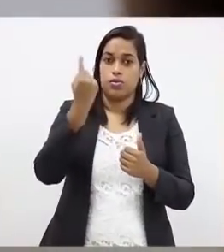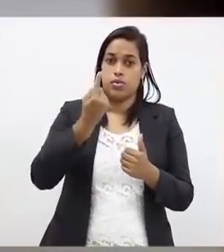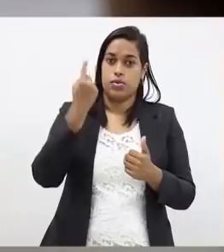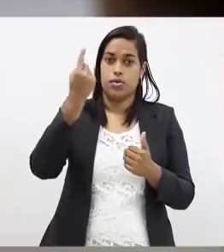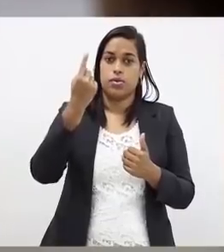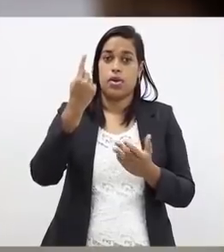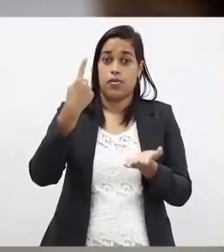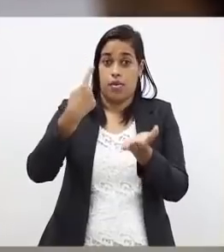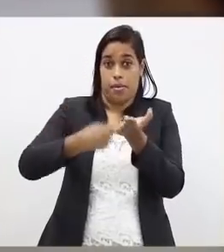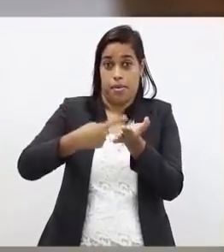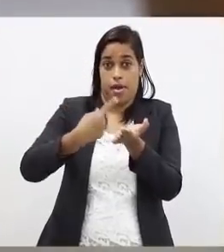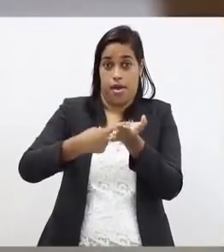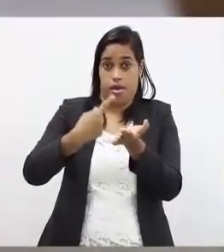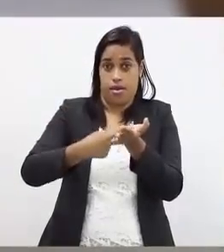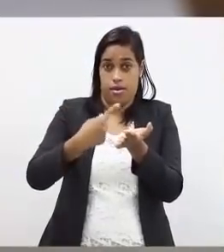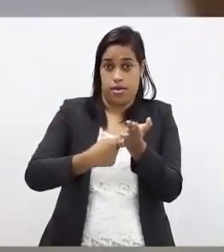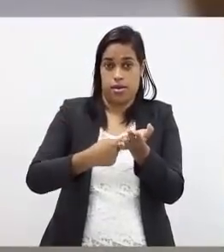e vou marcar,